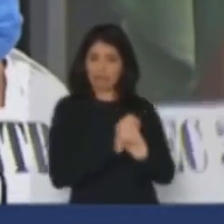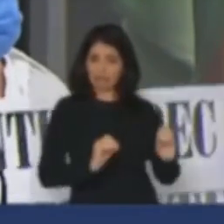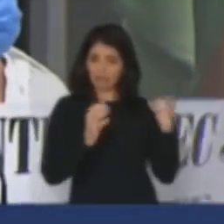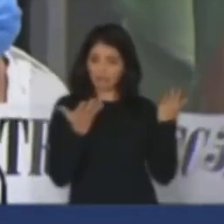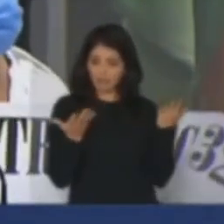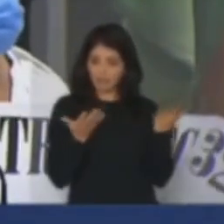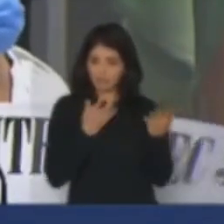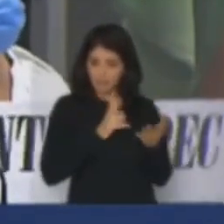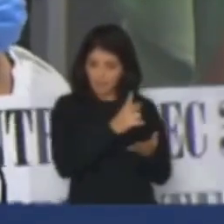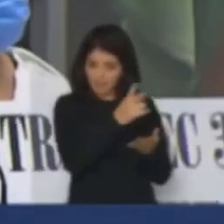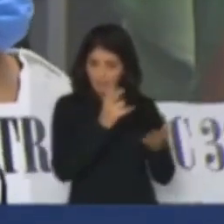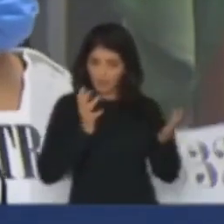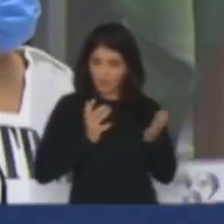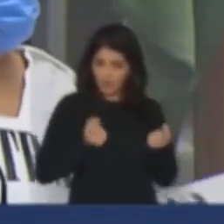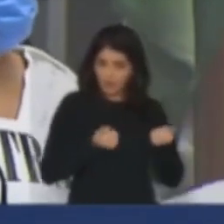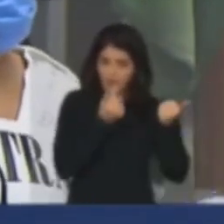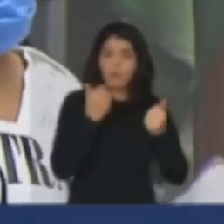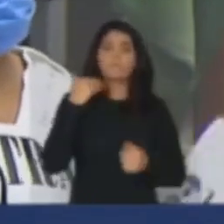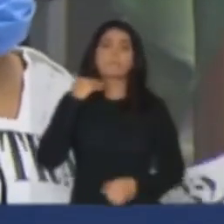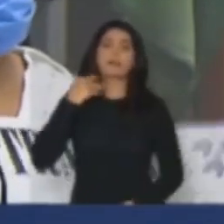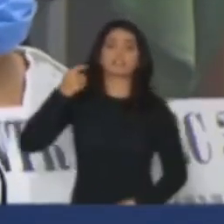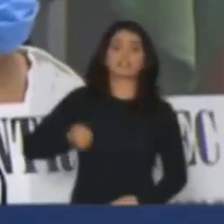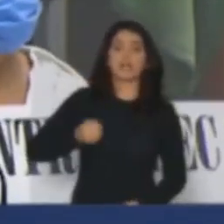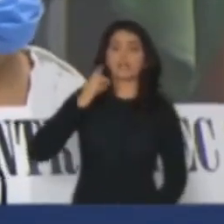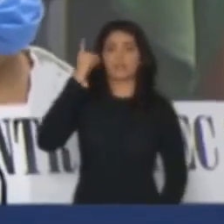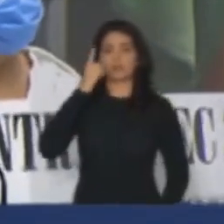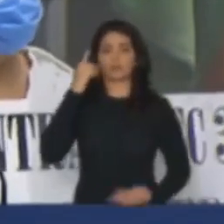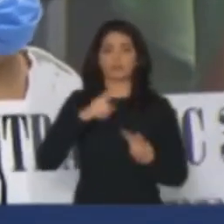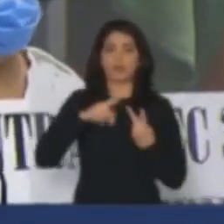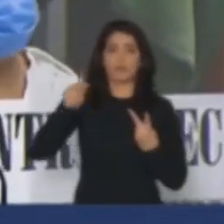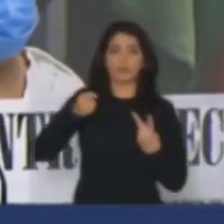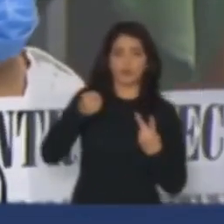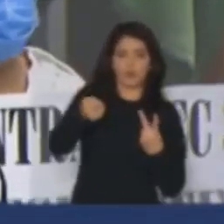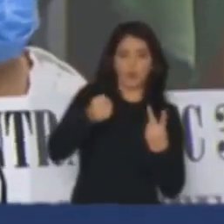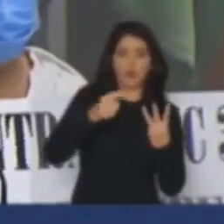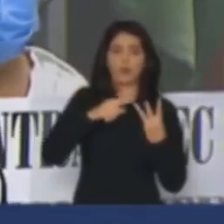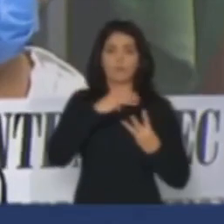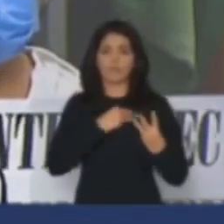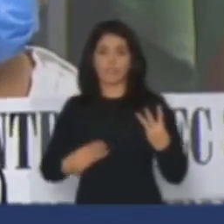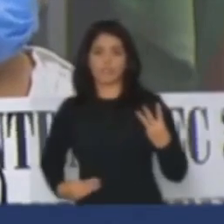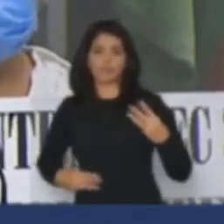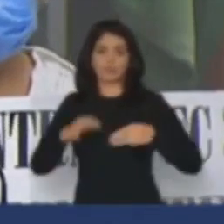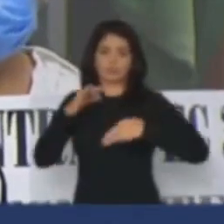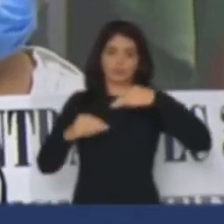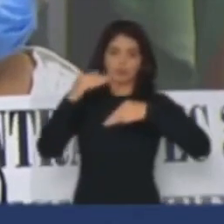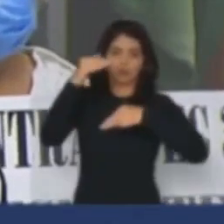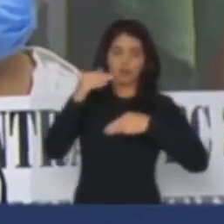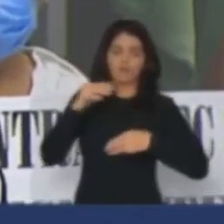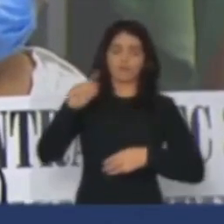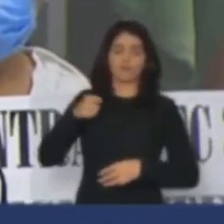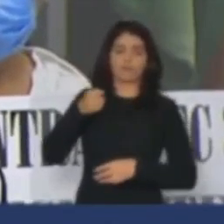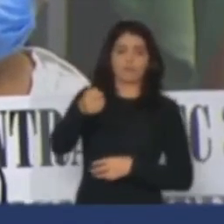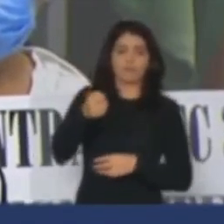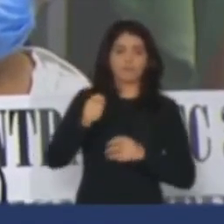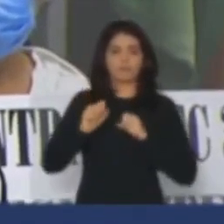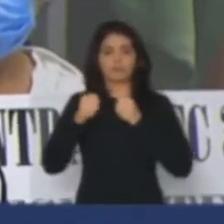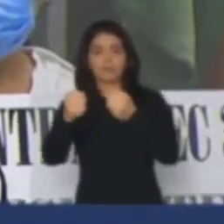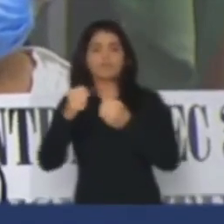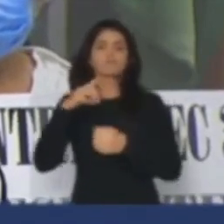32. Magistrados, deputados, procuradores, ministros, promotores, defensores,